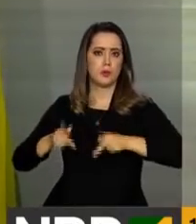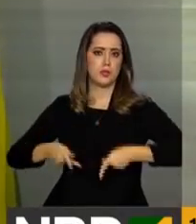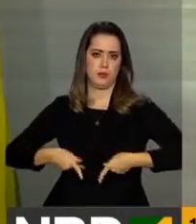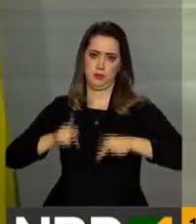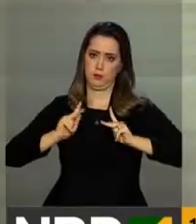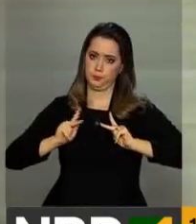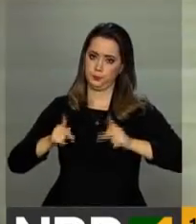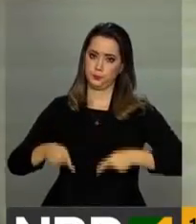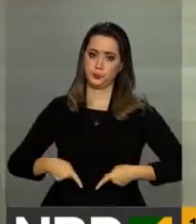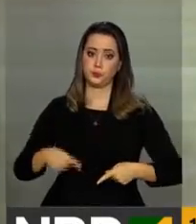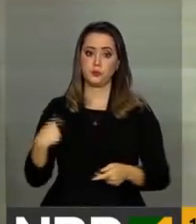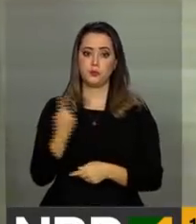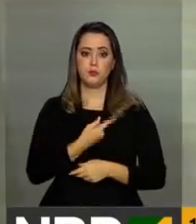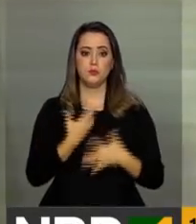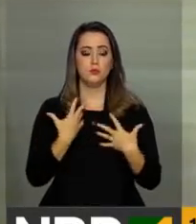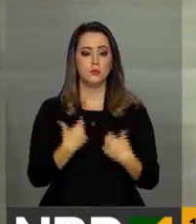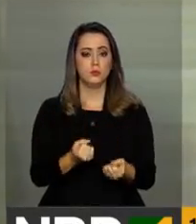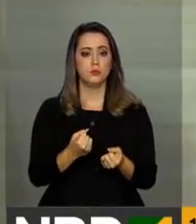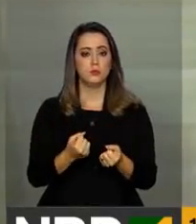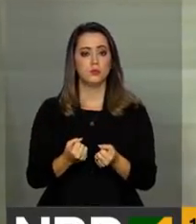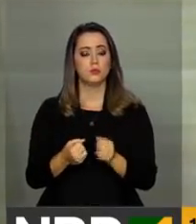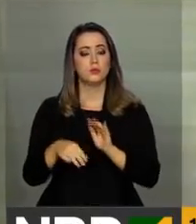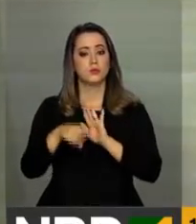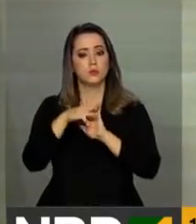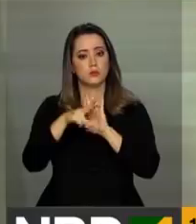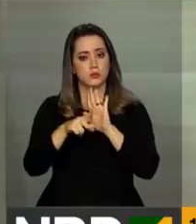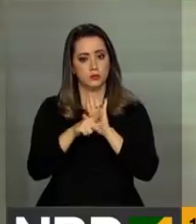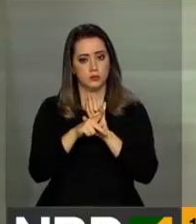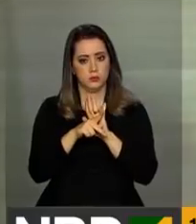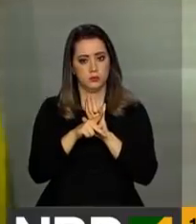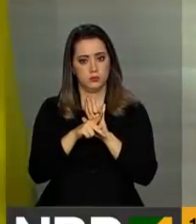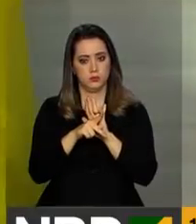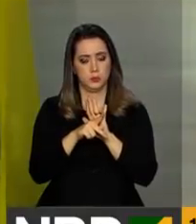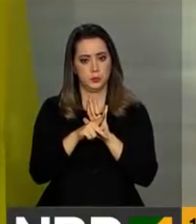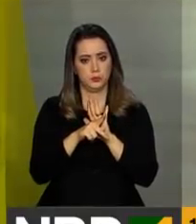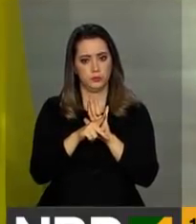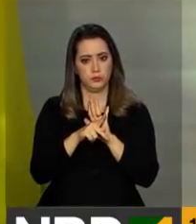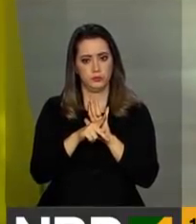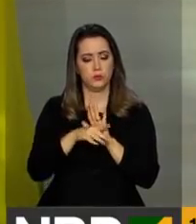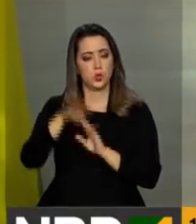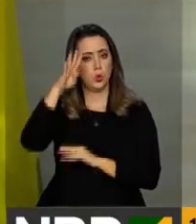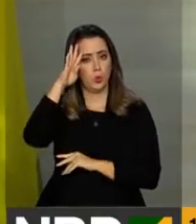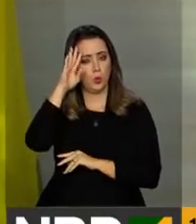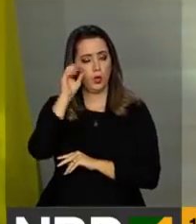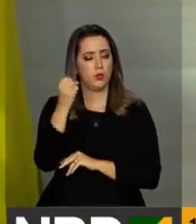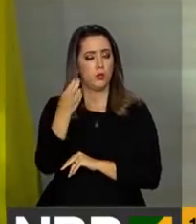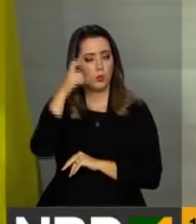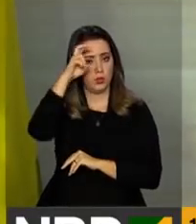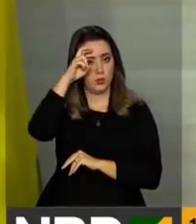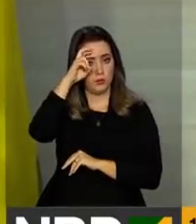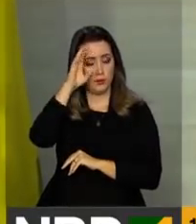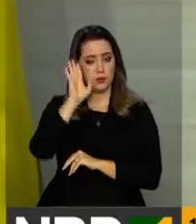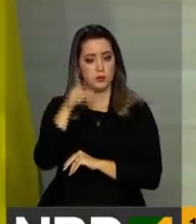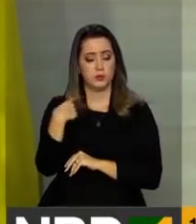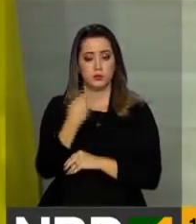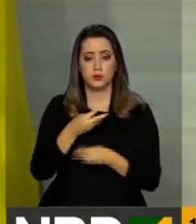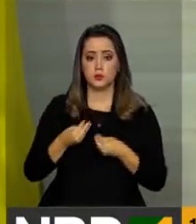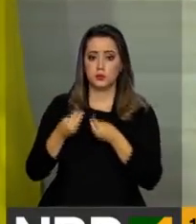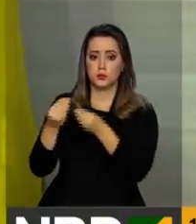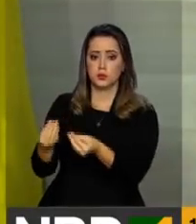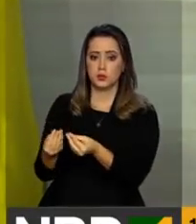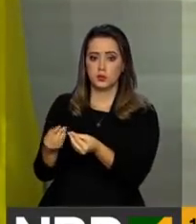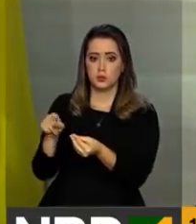vamos providenciar uma medida provisória, talvez na quarta, quinta-feira, onde nós vamos